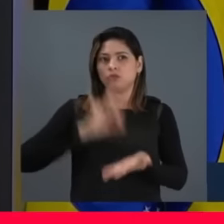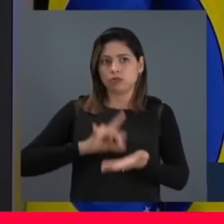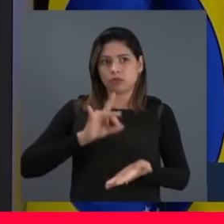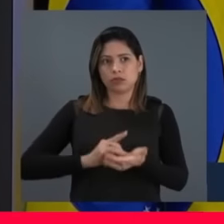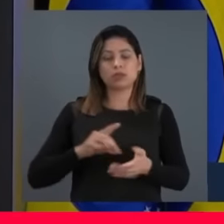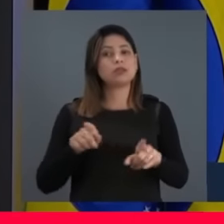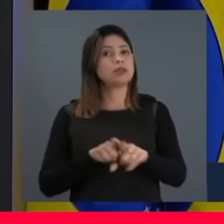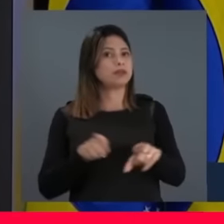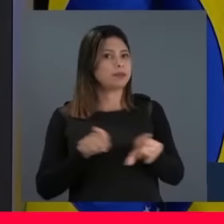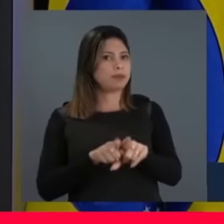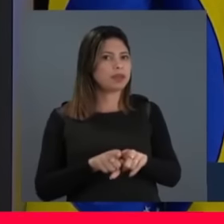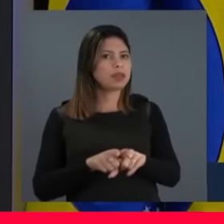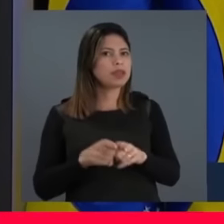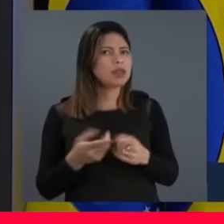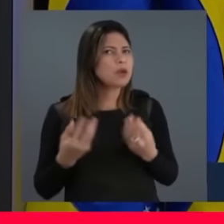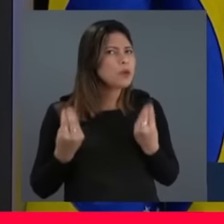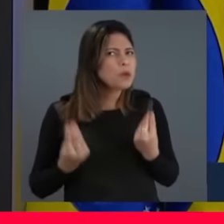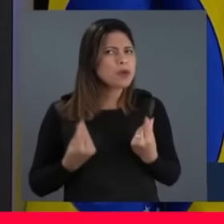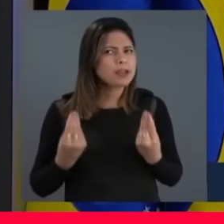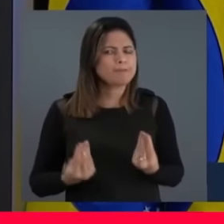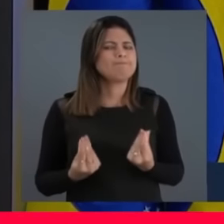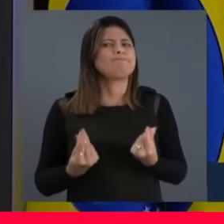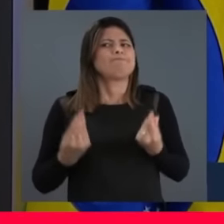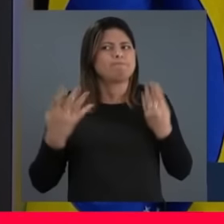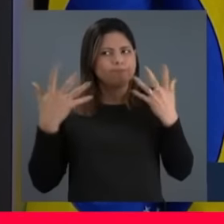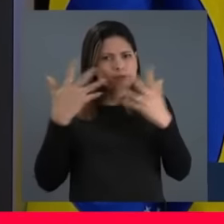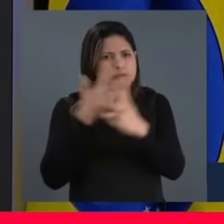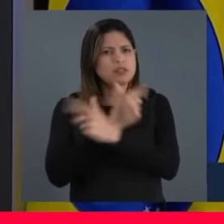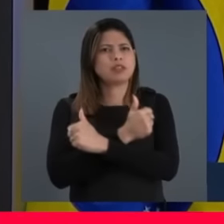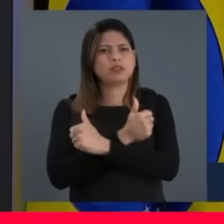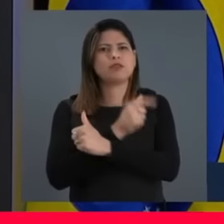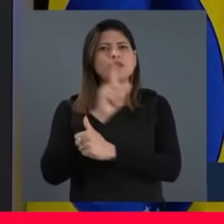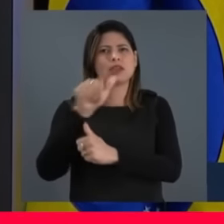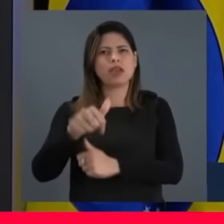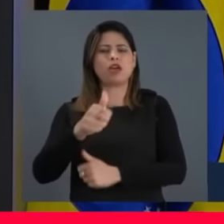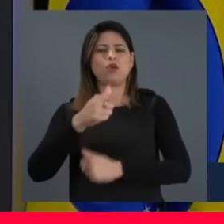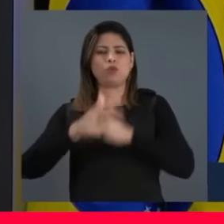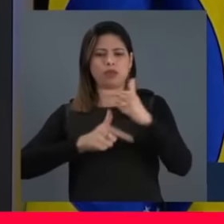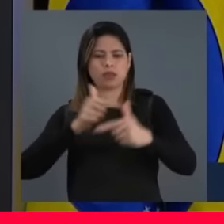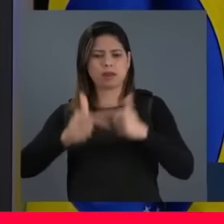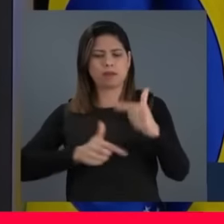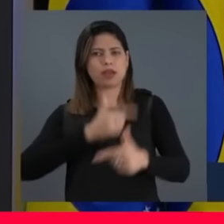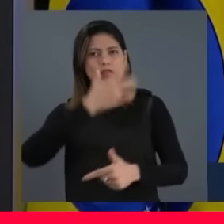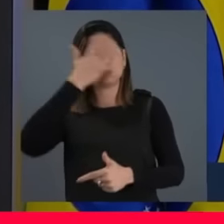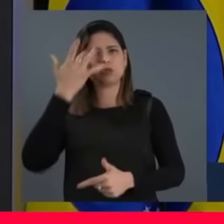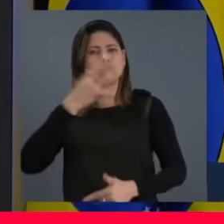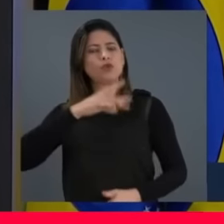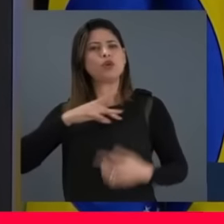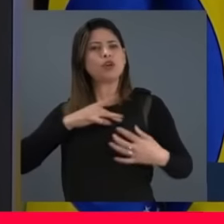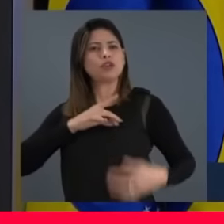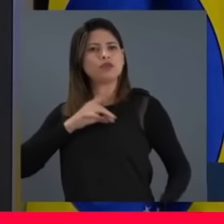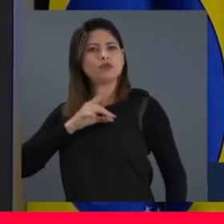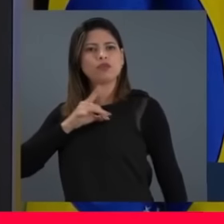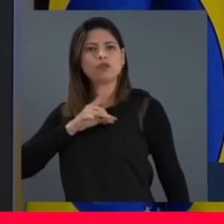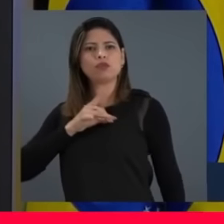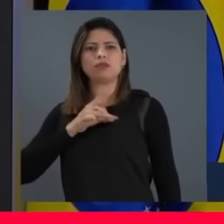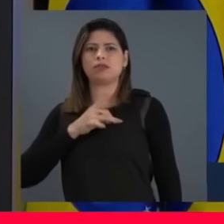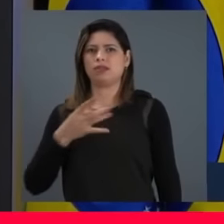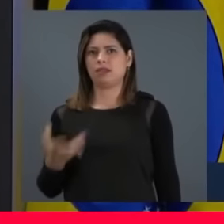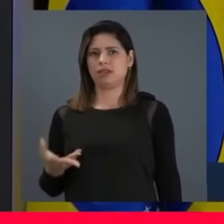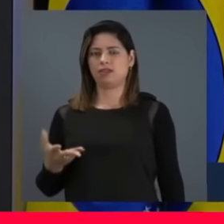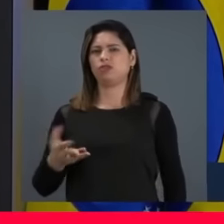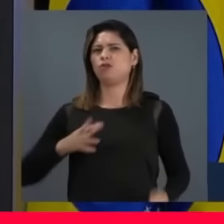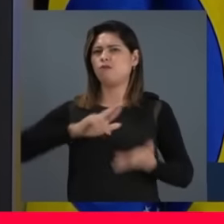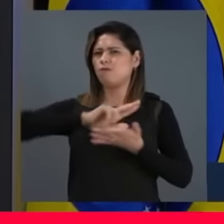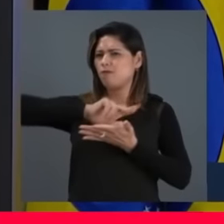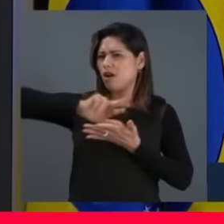elogio no Brasil e fora dele o trabalho dos voluntários os milhares